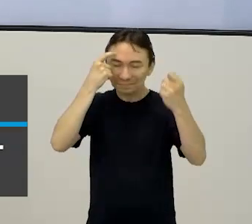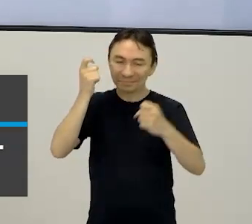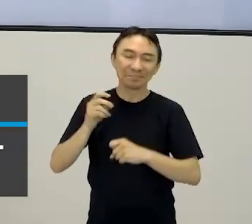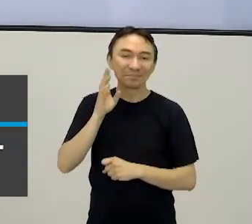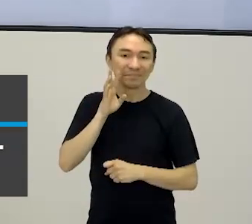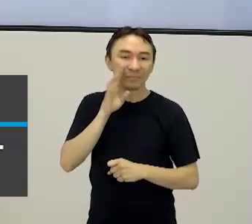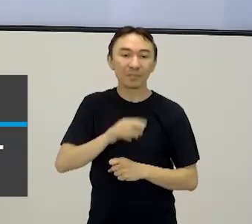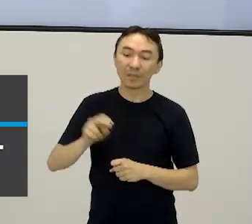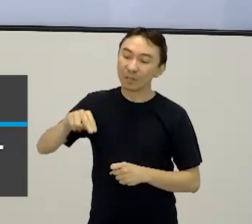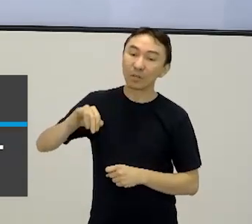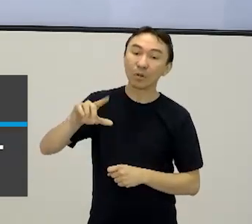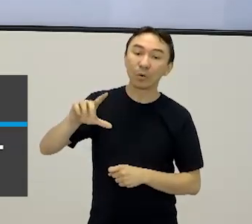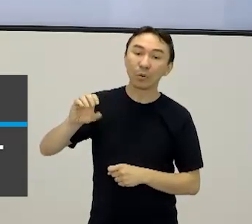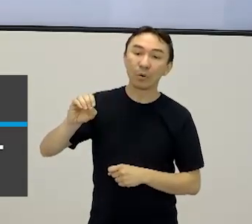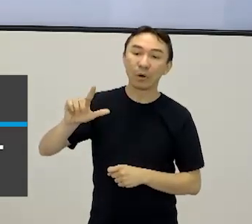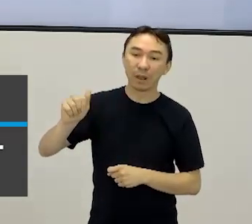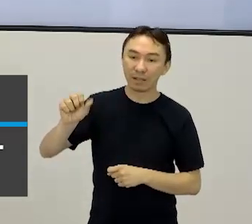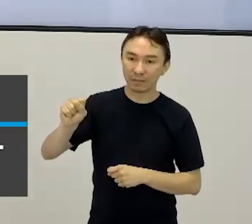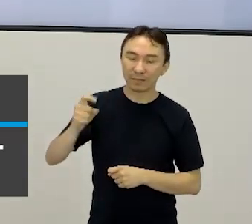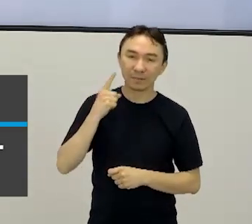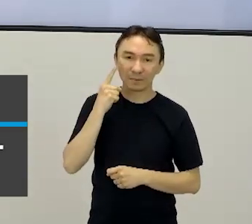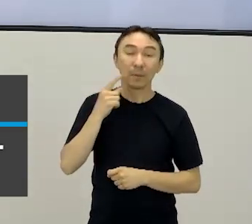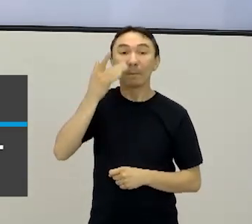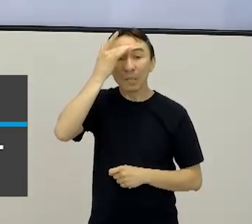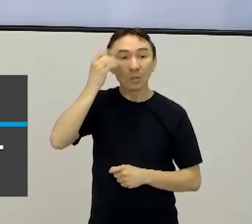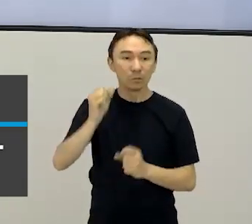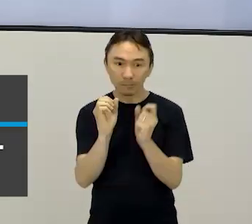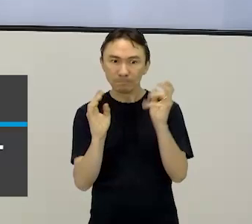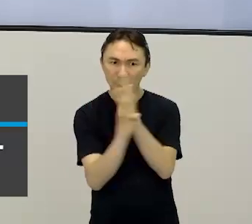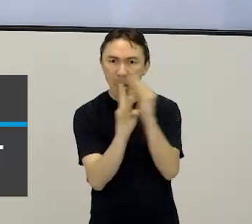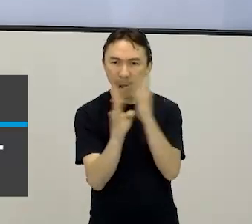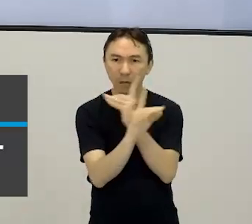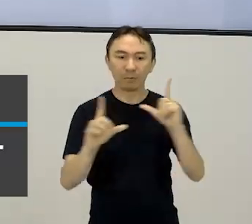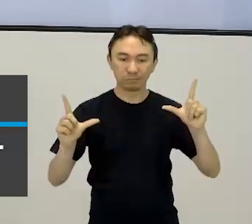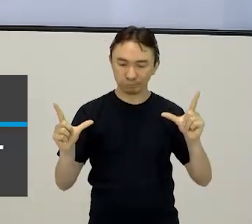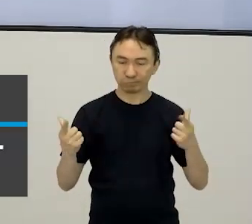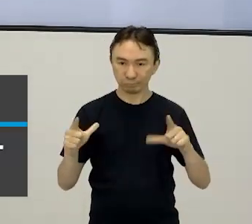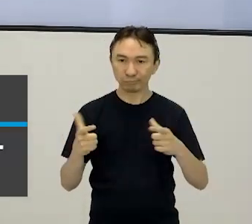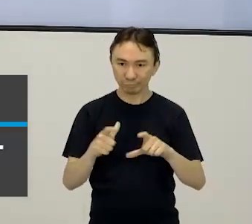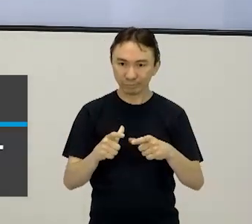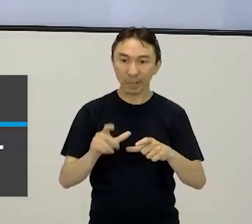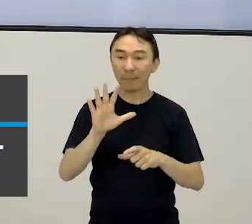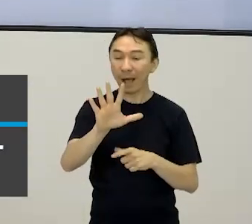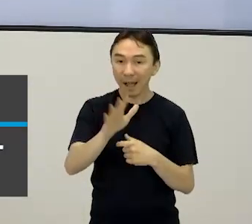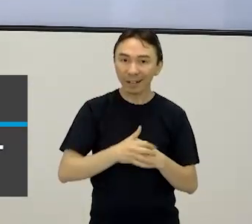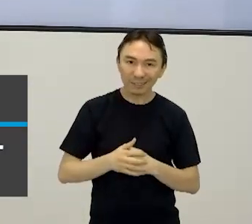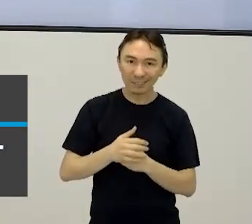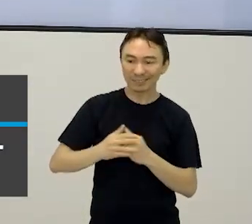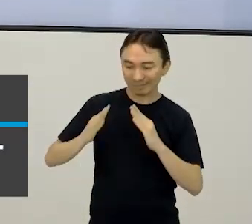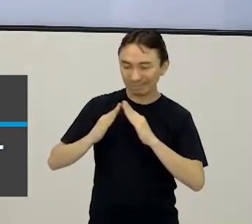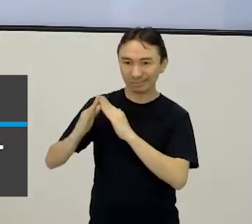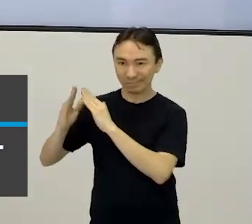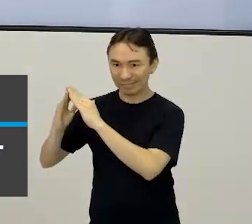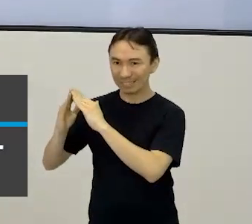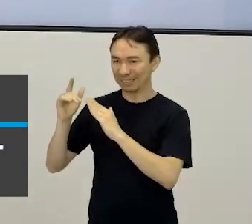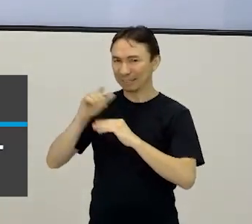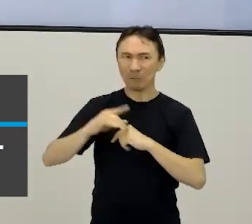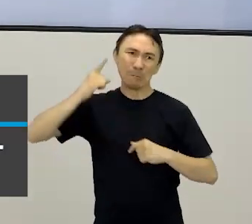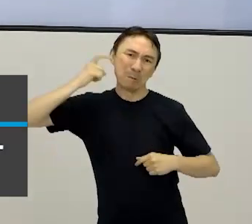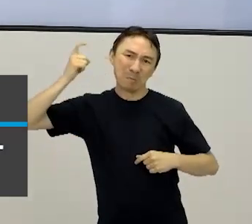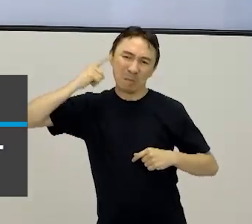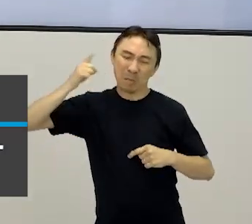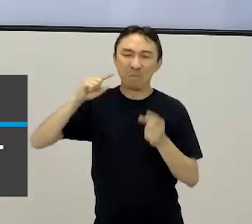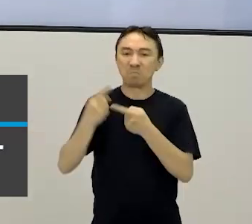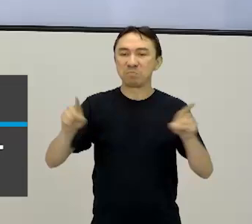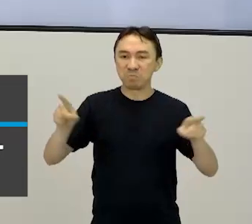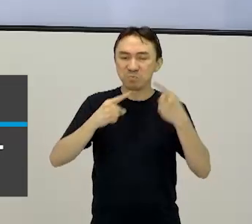traz pra gente que o fluxo de pessoas diminuiu bastante, mas os vizinhos fazem mais barulho e escutam músicas mais altas. Então, a percepção aí